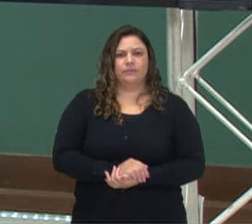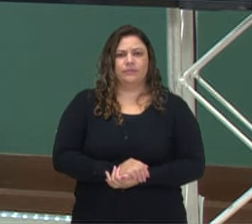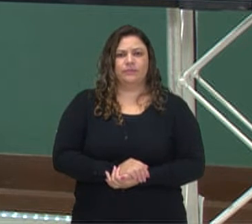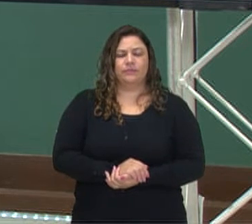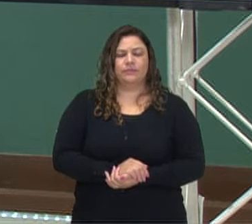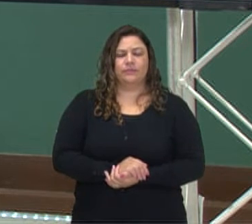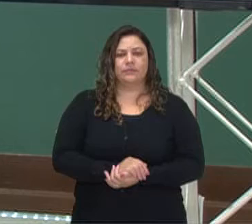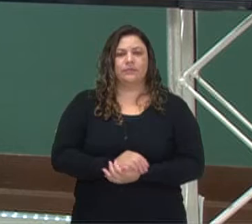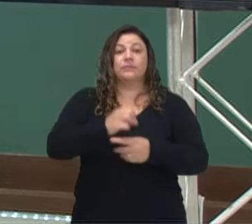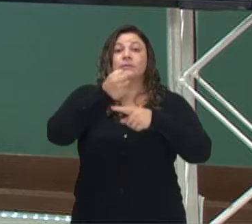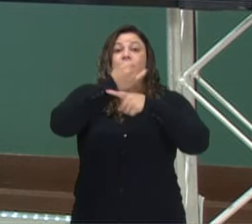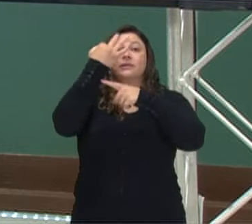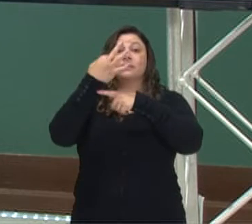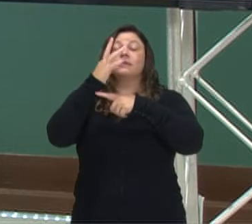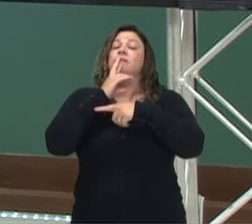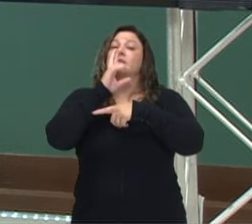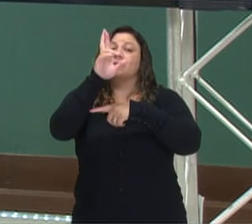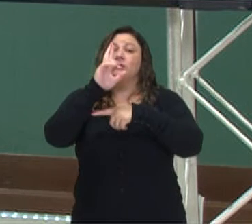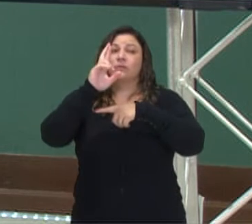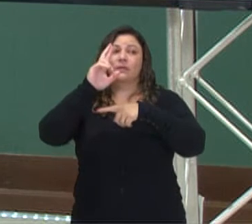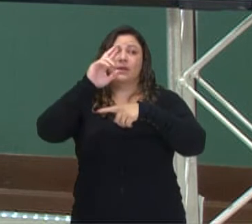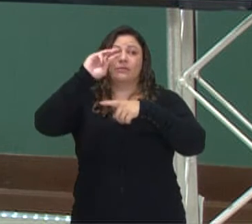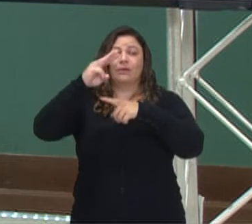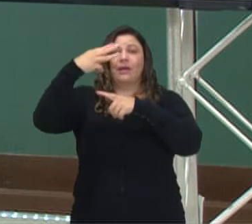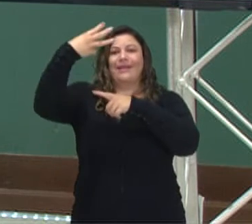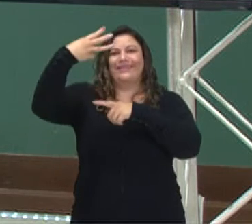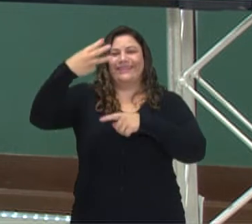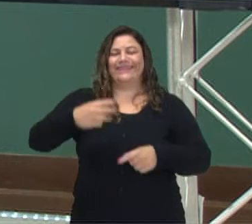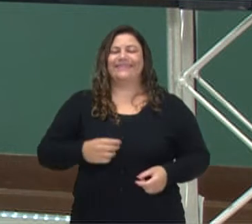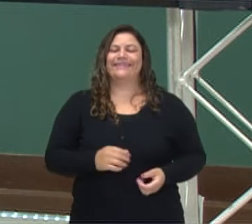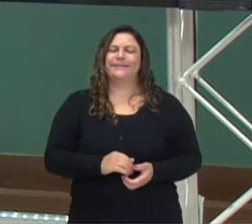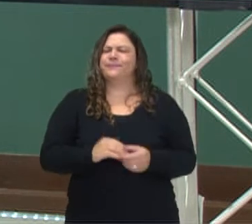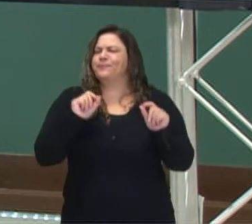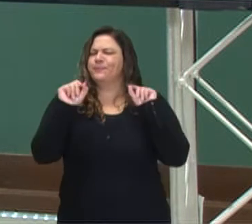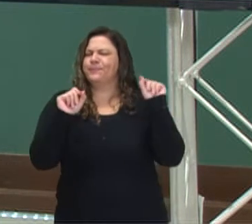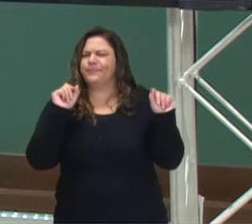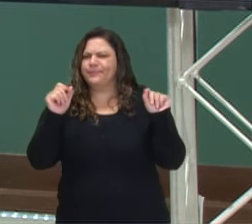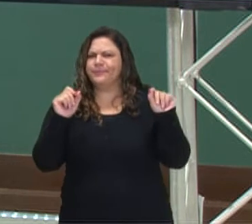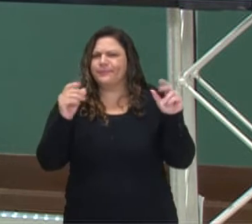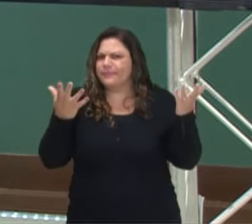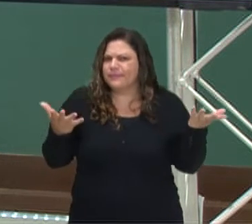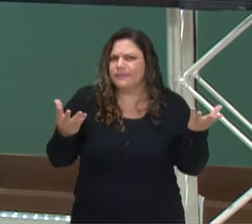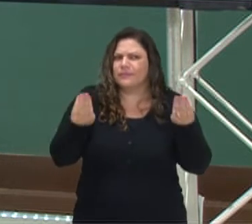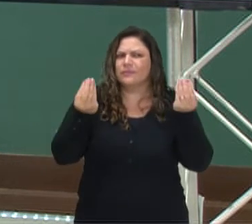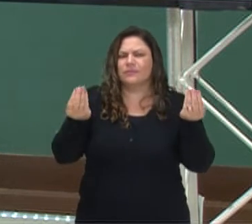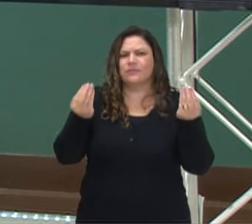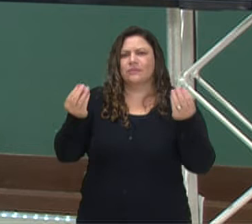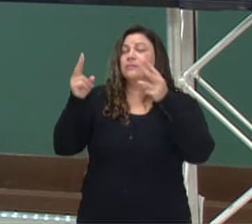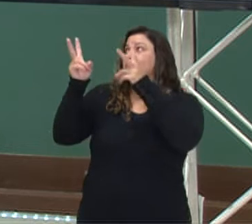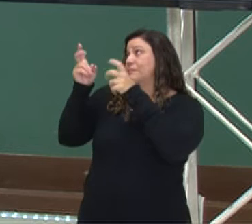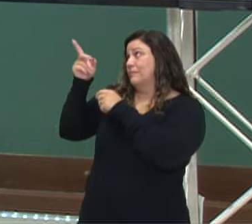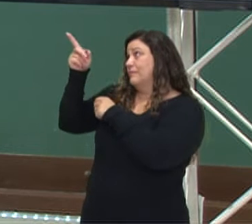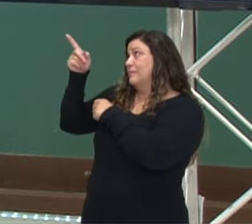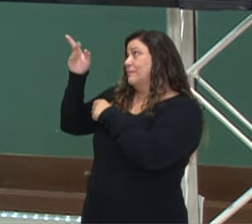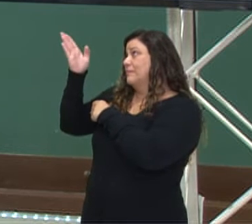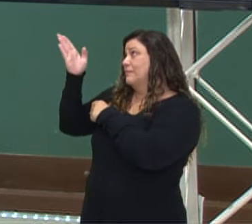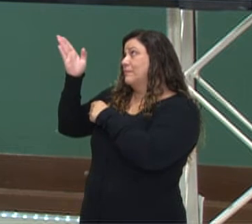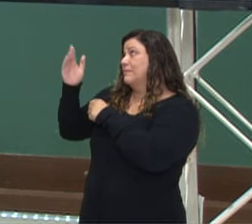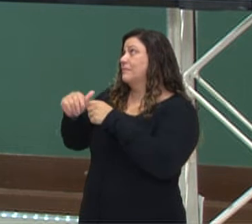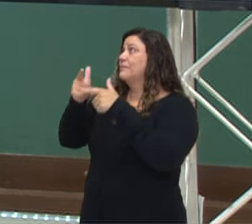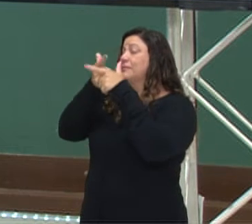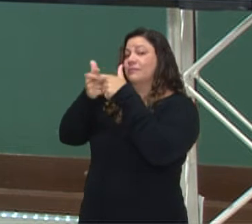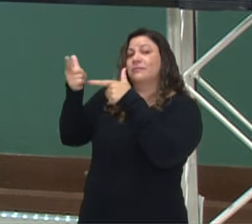e elevar o resultado ao cubo. No que isso vai me adiantar, professor? Dá uma olhadinha comigo, ó. Vamos fazer a divisão aqui